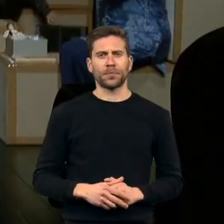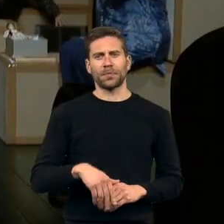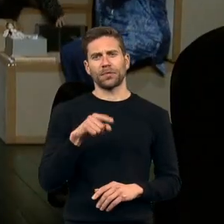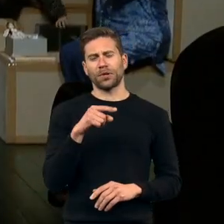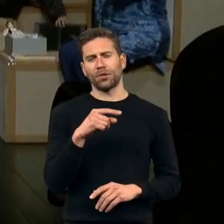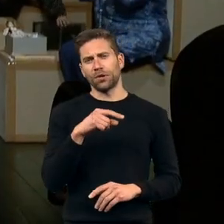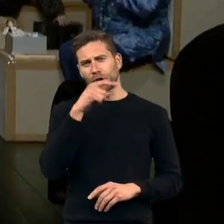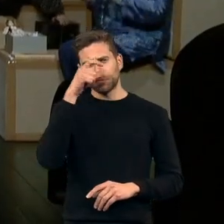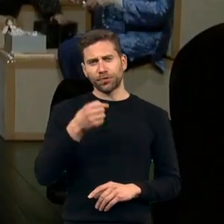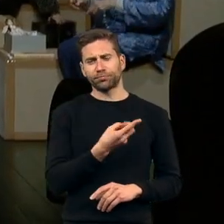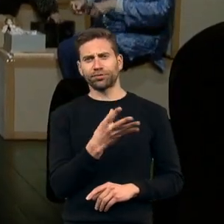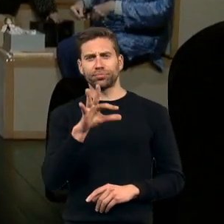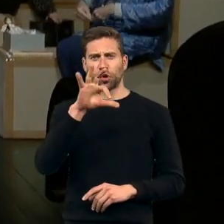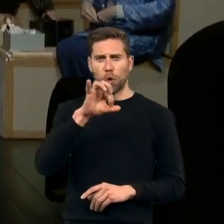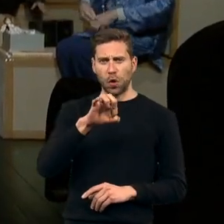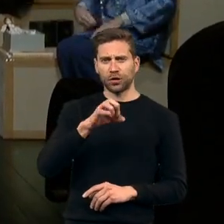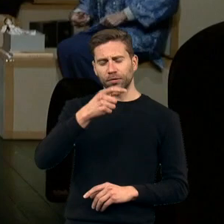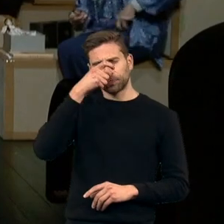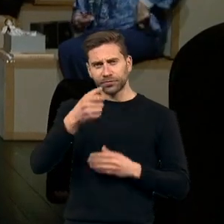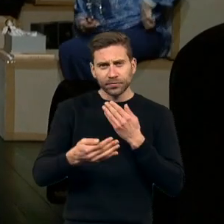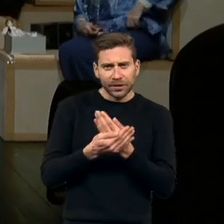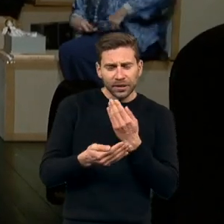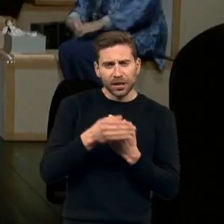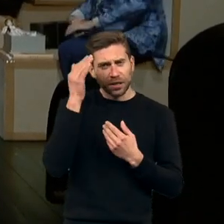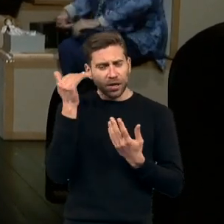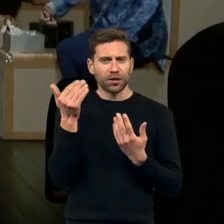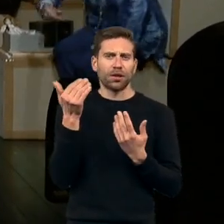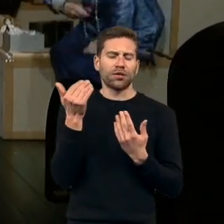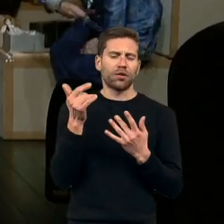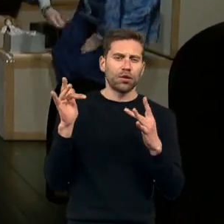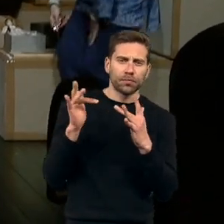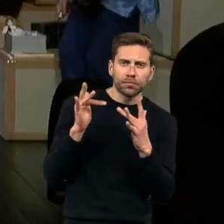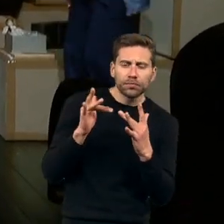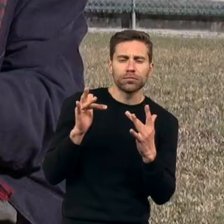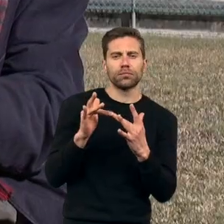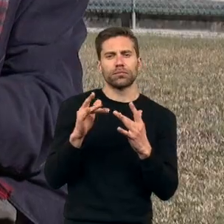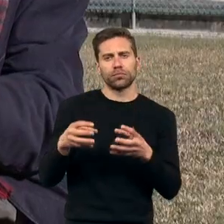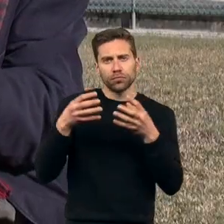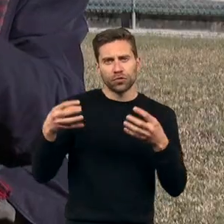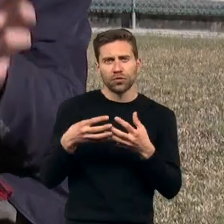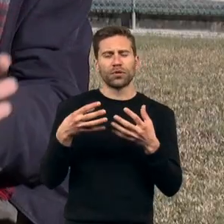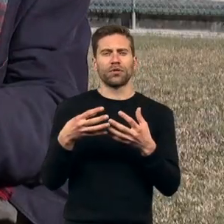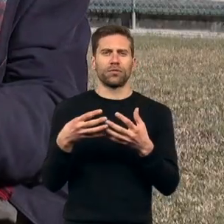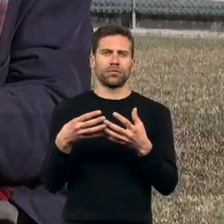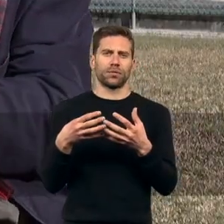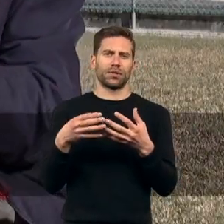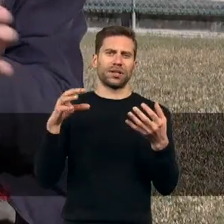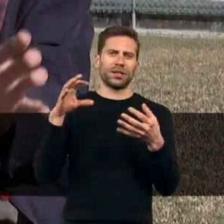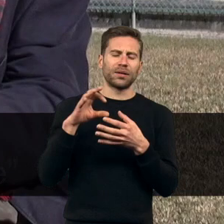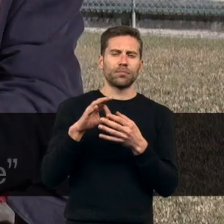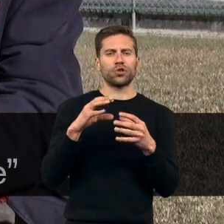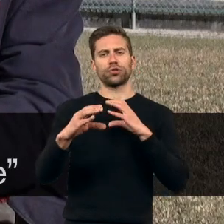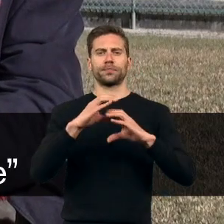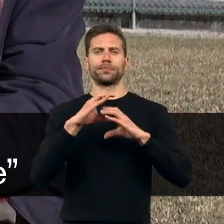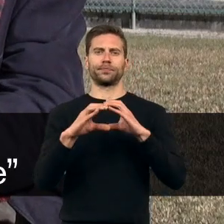oito pessoas idosas a conviver umas com as outras, nas suas, digamos, nos seus alvéolos, mas em